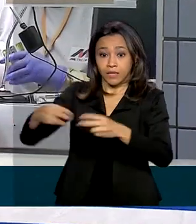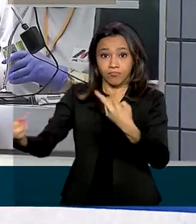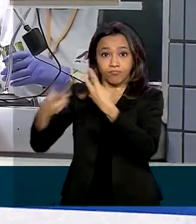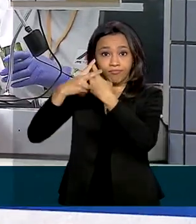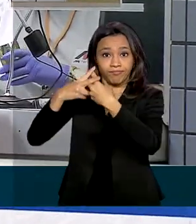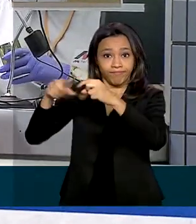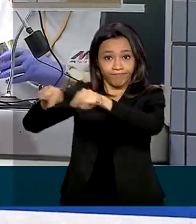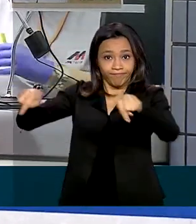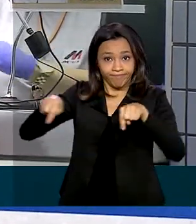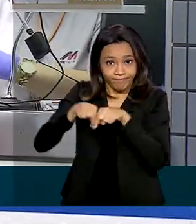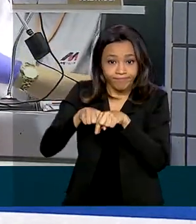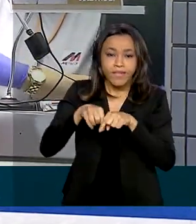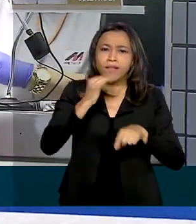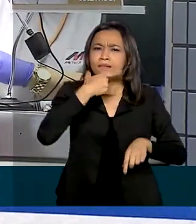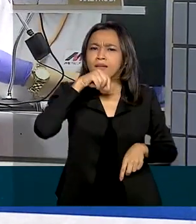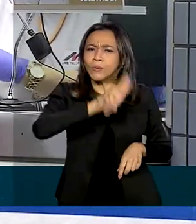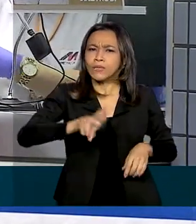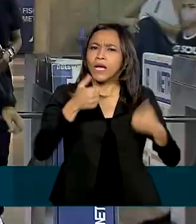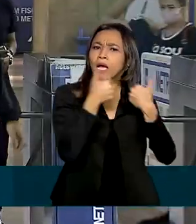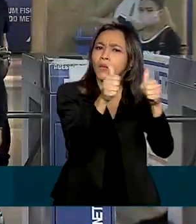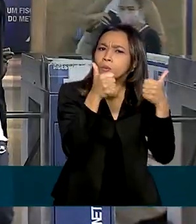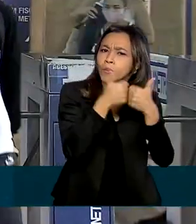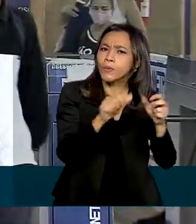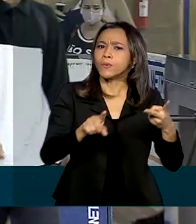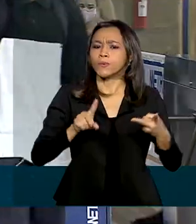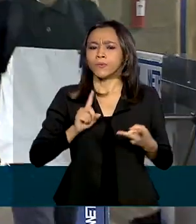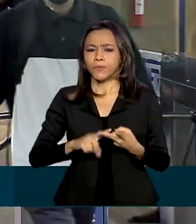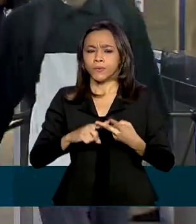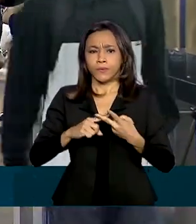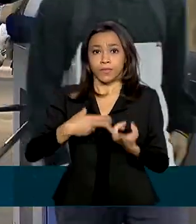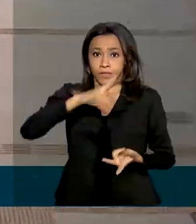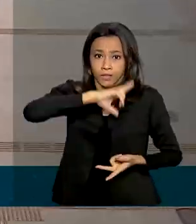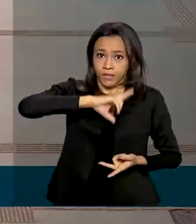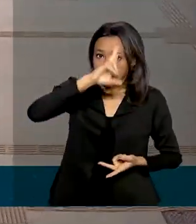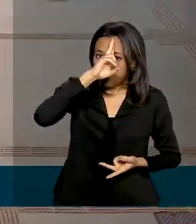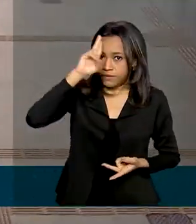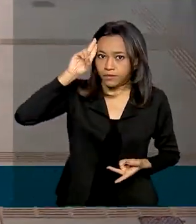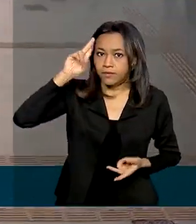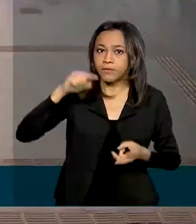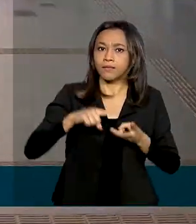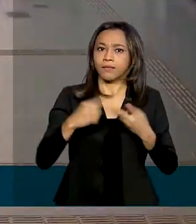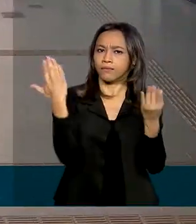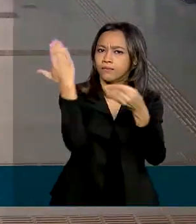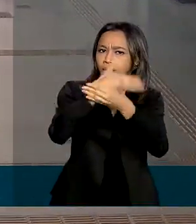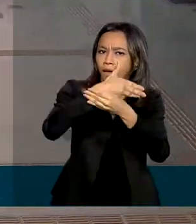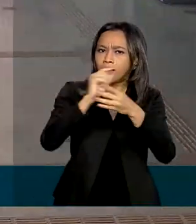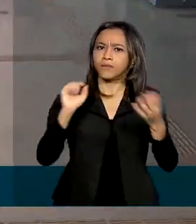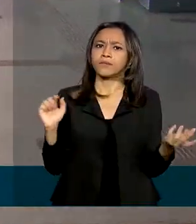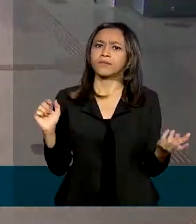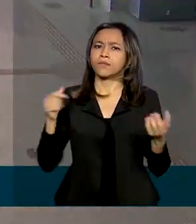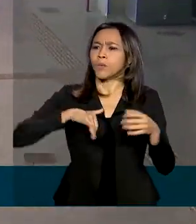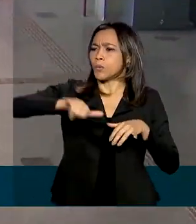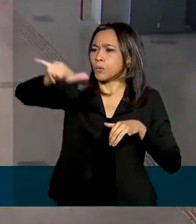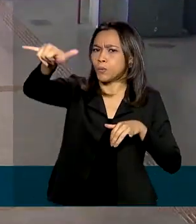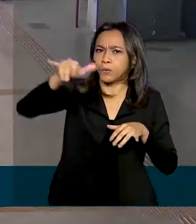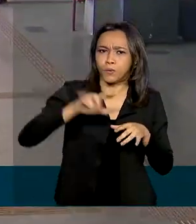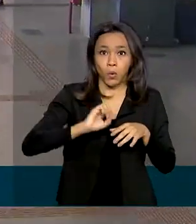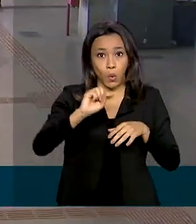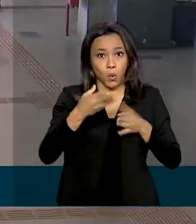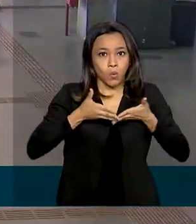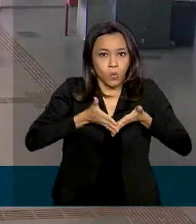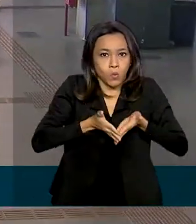Quem utilizar transportes públicos, veículos de aplicativo e táxis, além de ônibus, aeronaves ou